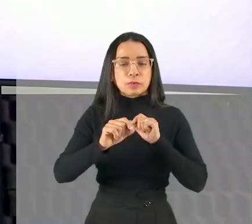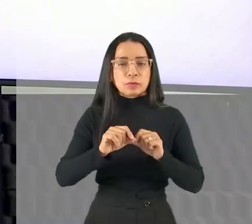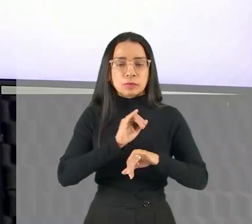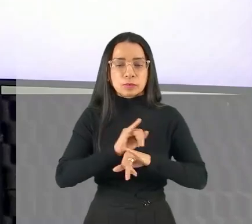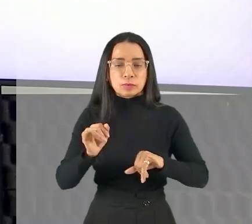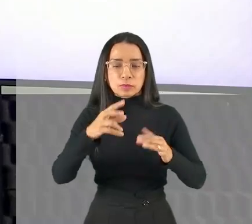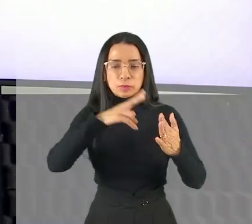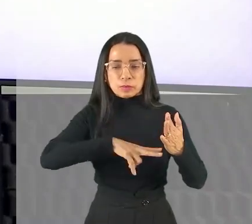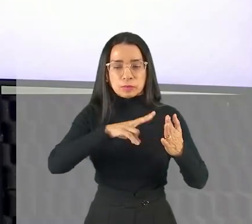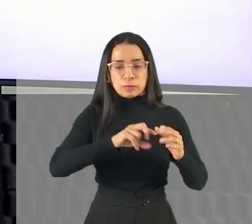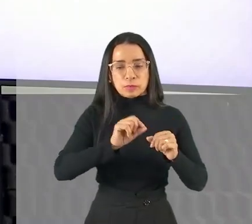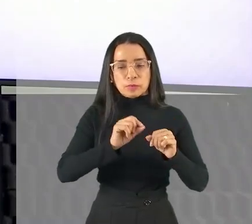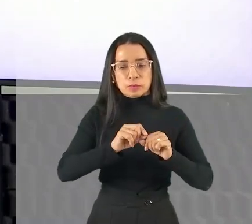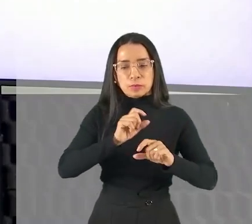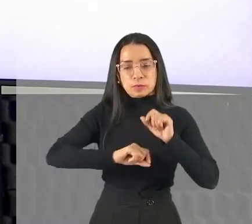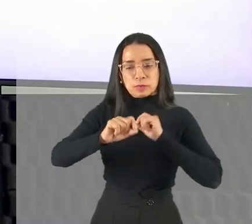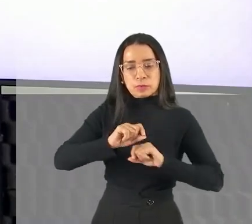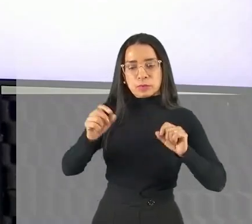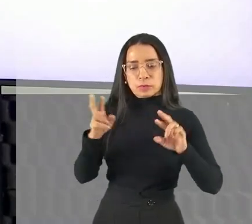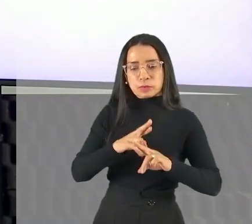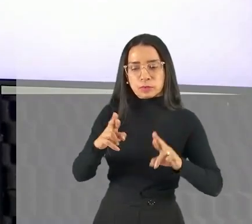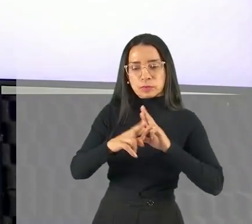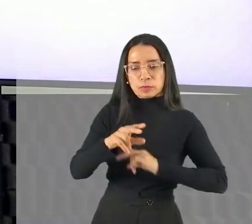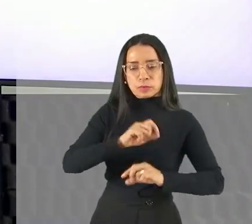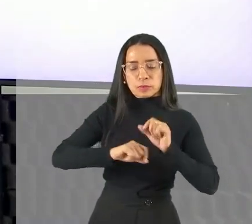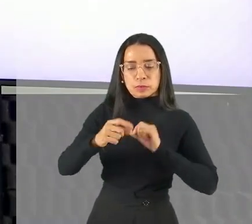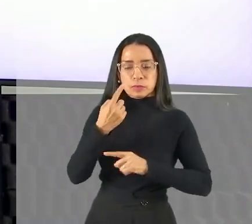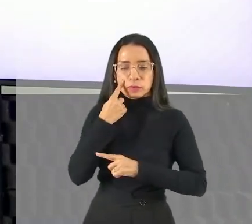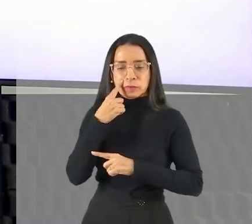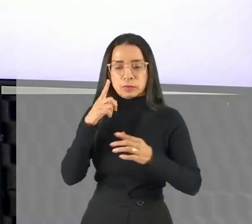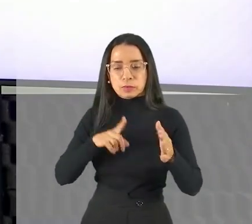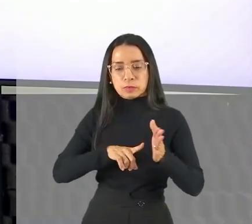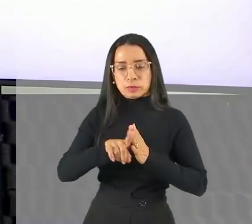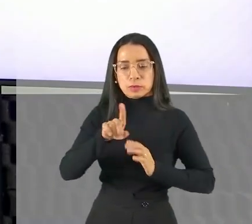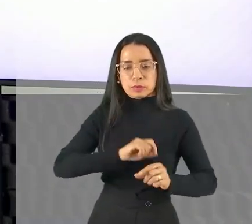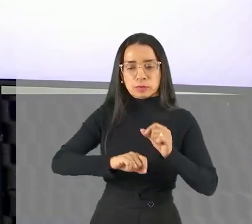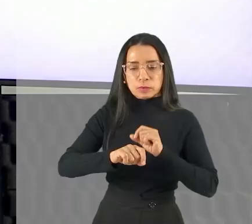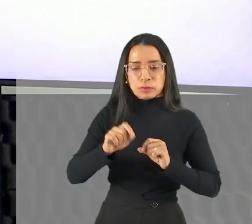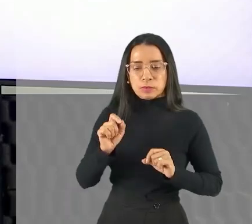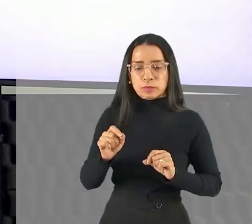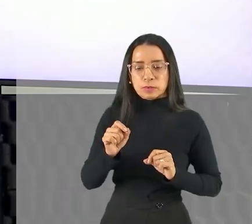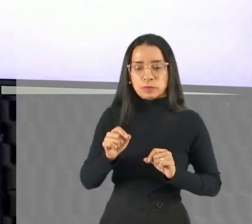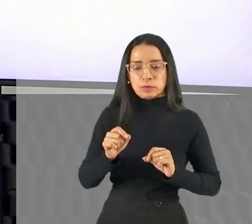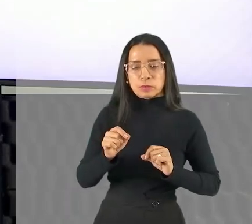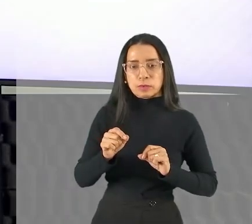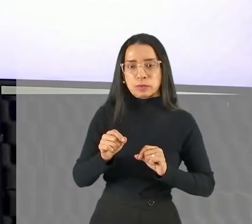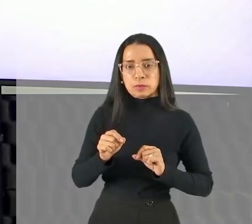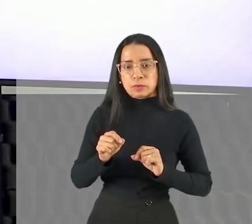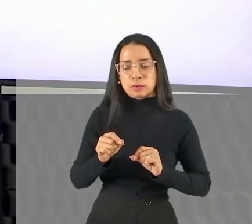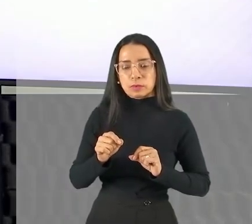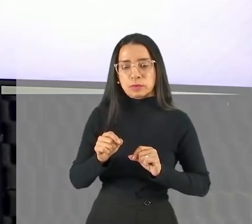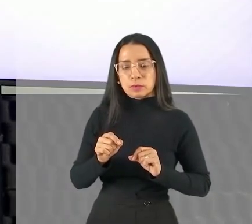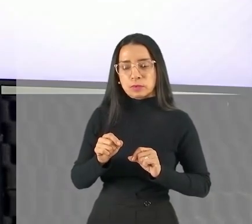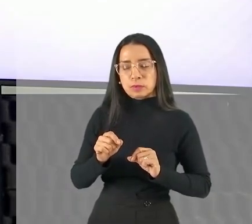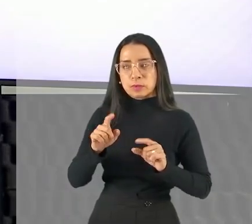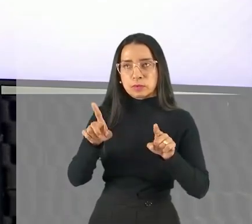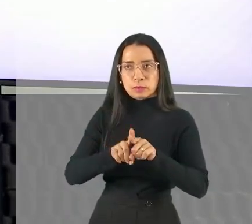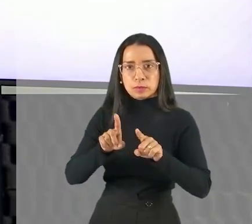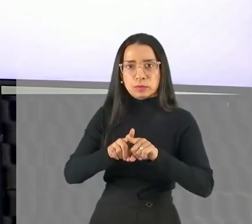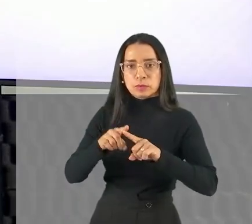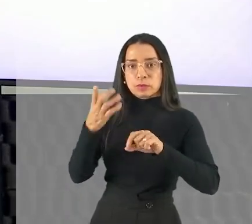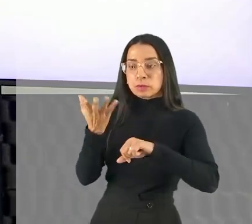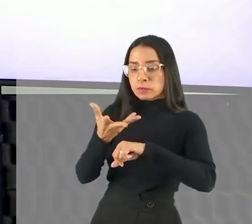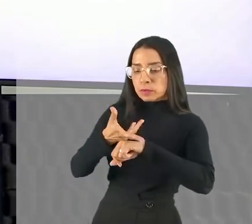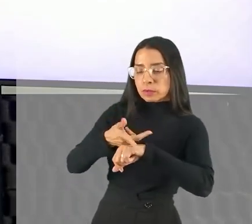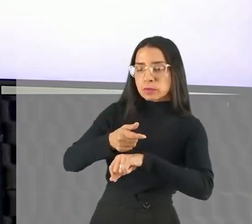coerentemente, fizeram as relações, verificaram essa questão do convencimento e da estratégia argumentativa do